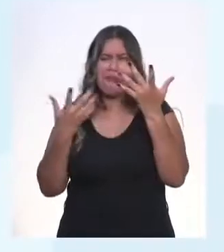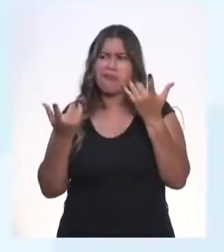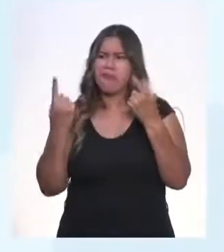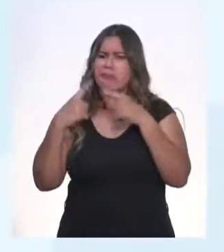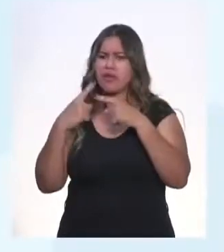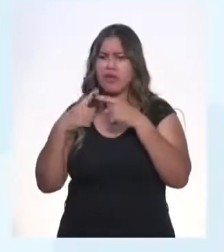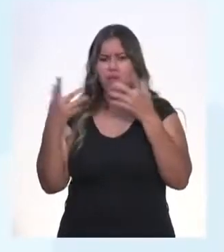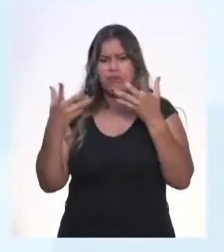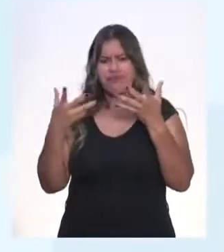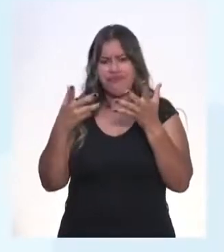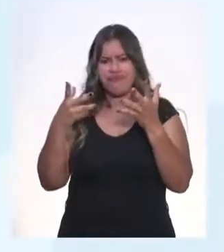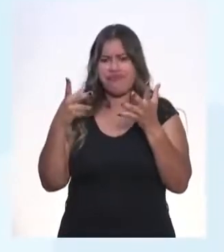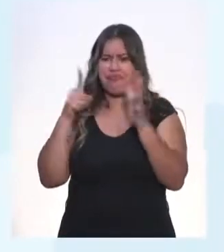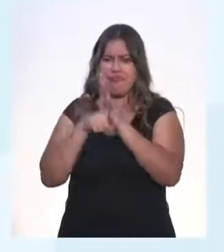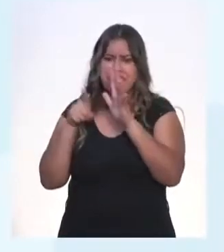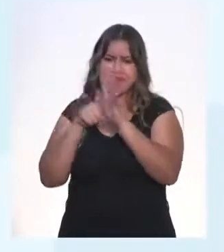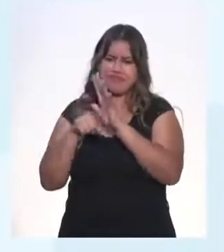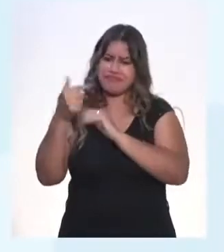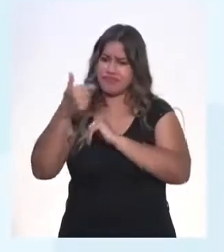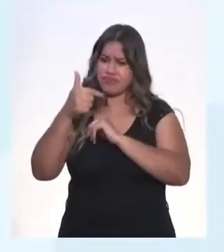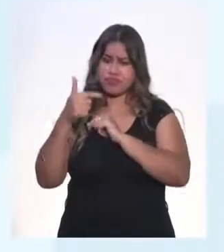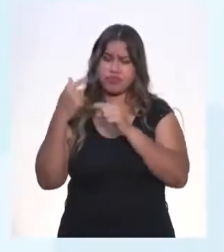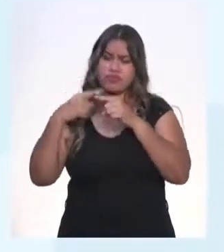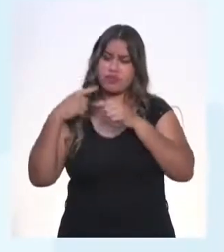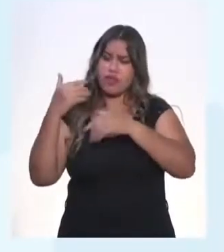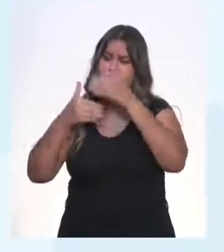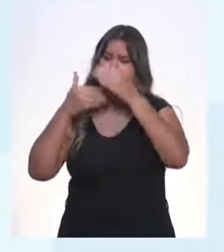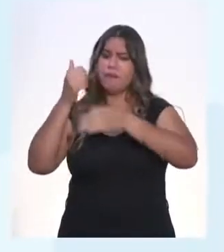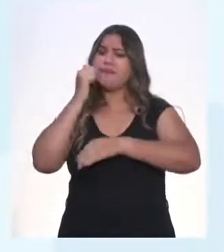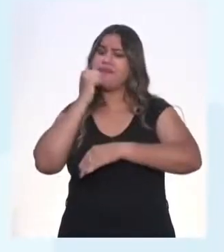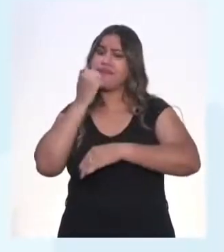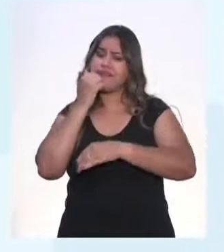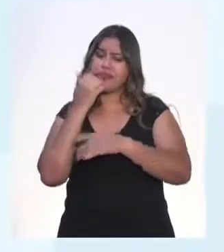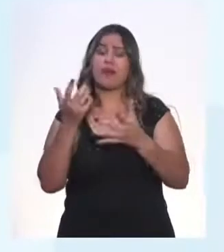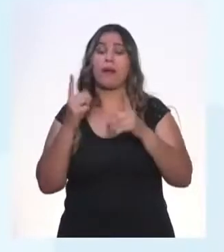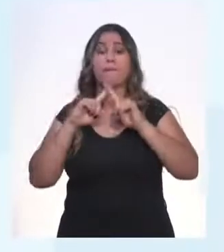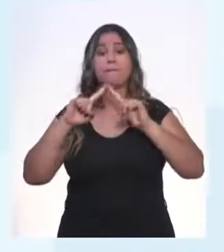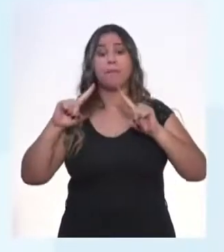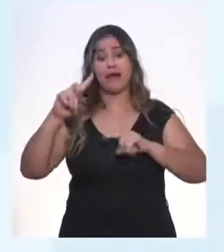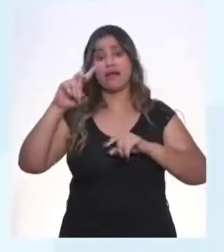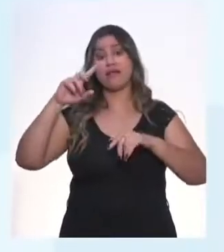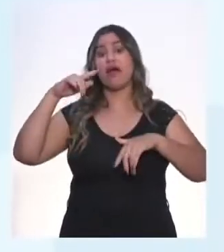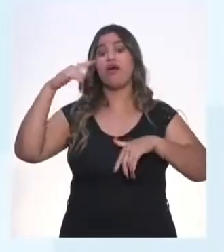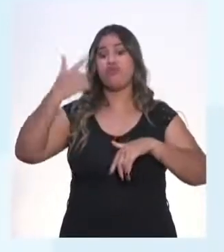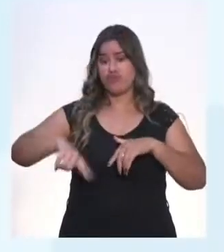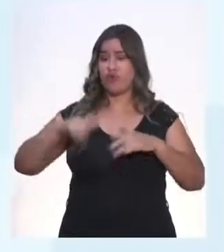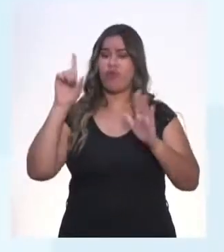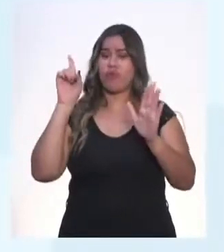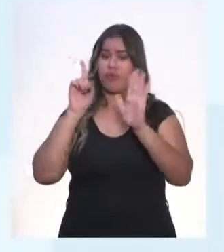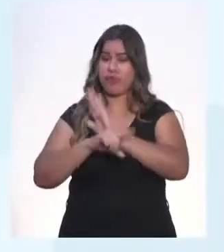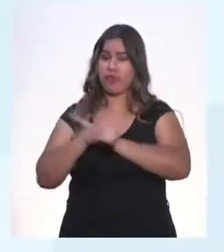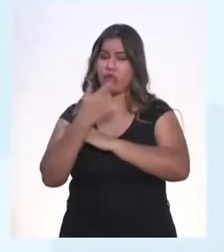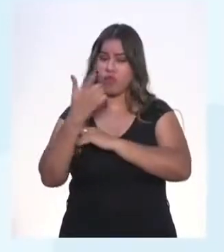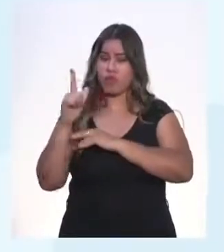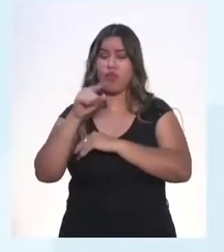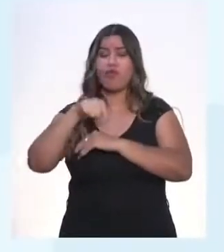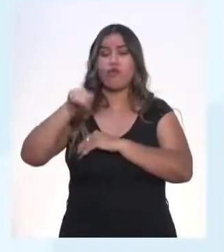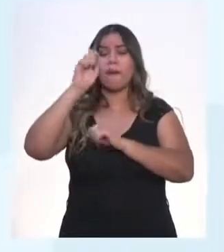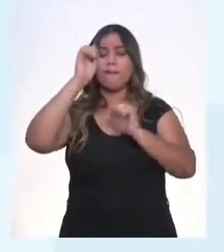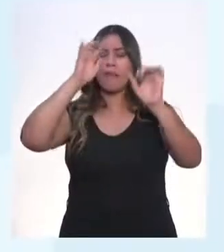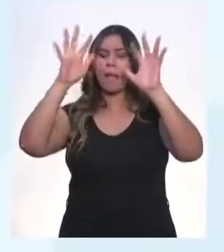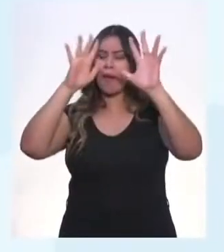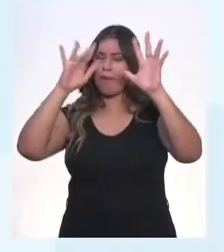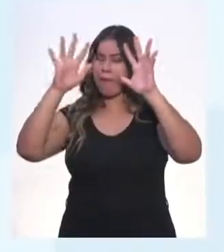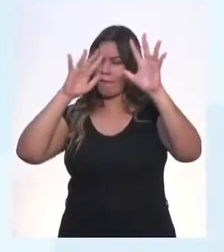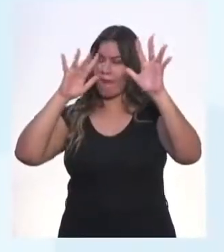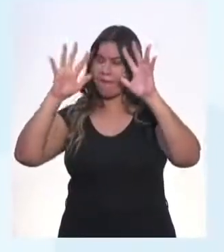se pergunta mais esse tipo de coisa devido aos avanços científicos. Mas ainda, para além dessa pergunta mais importante, eu gostaria que vocês